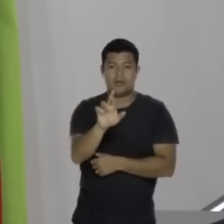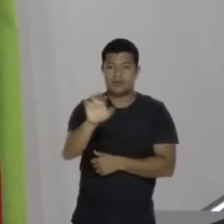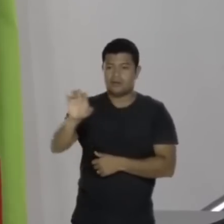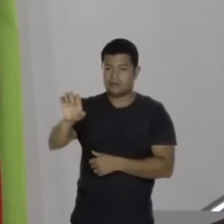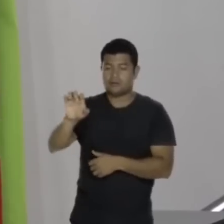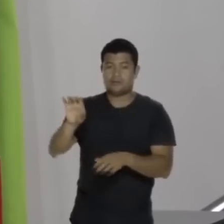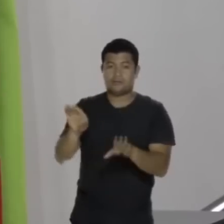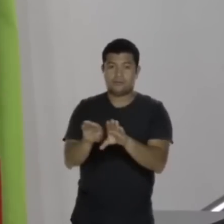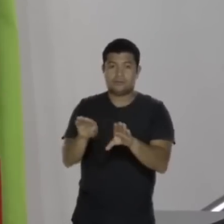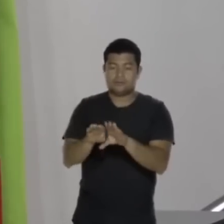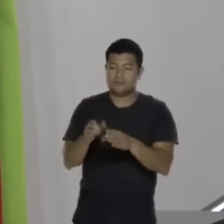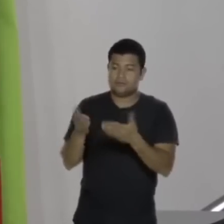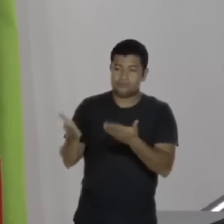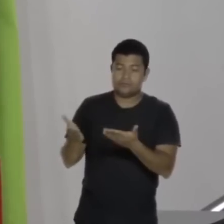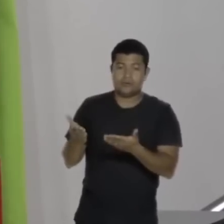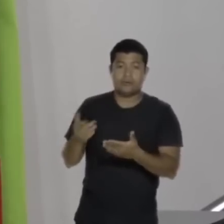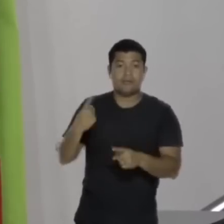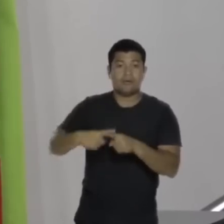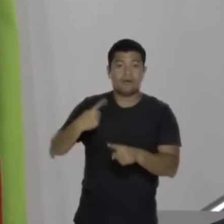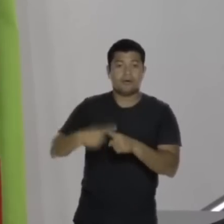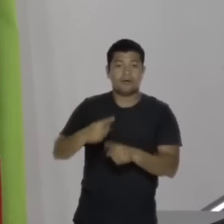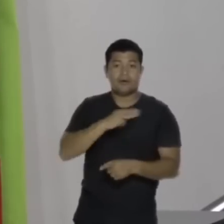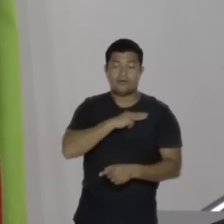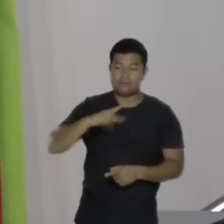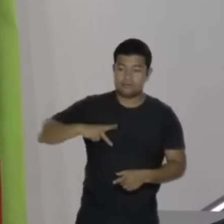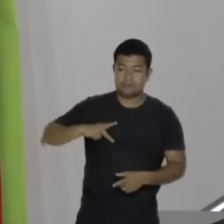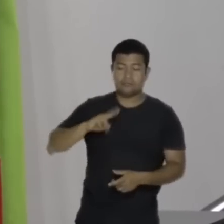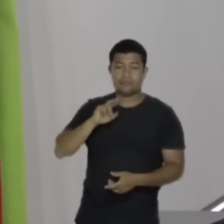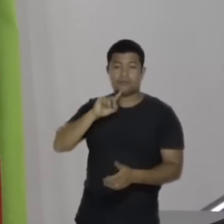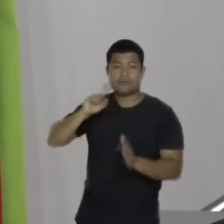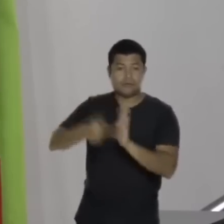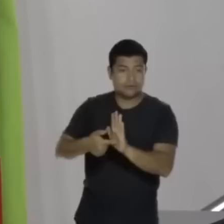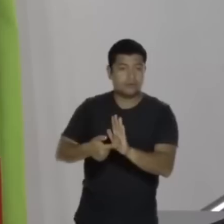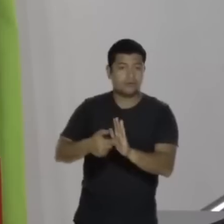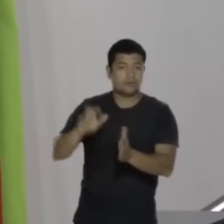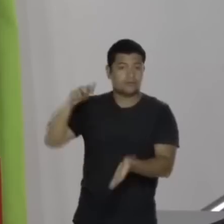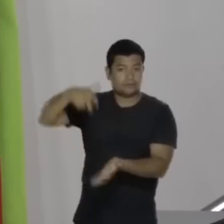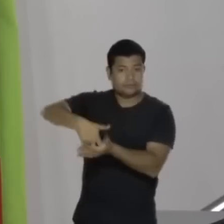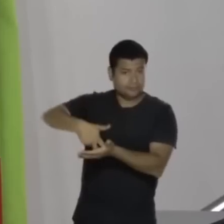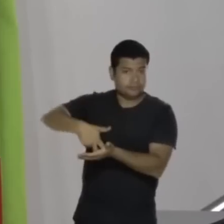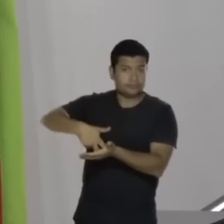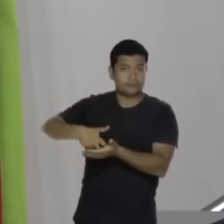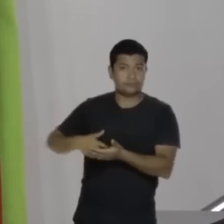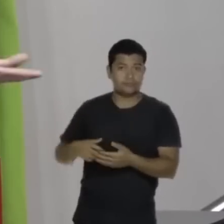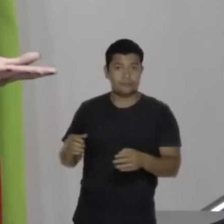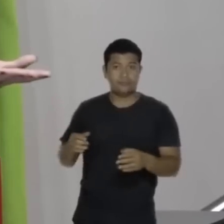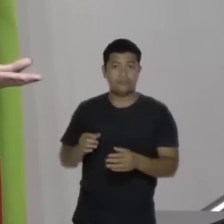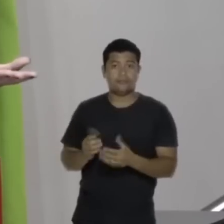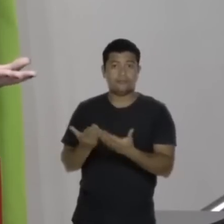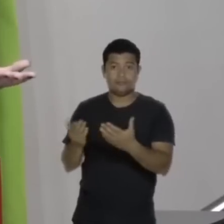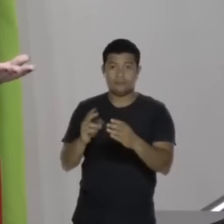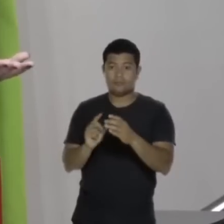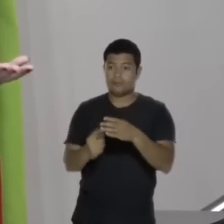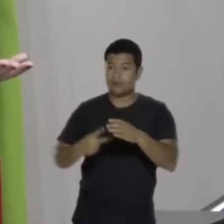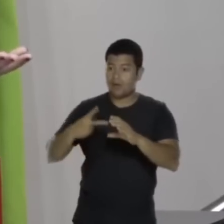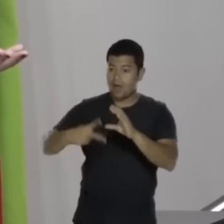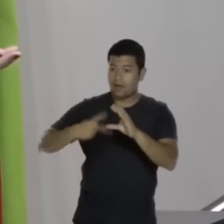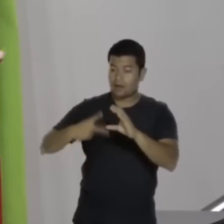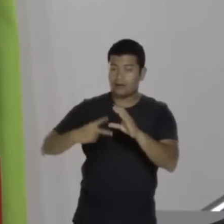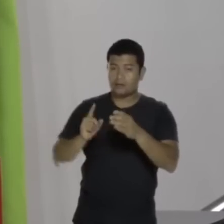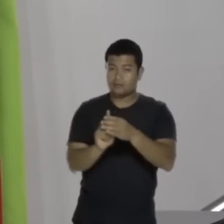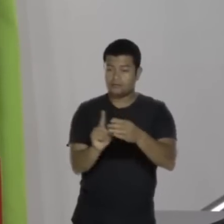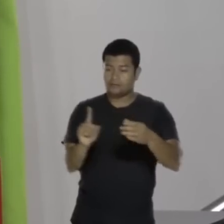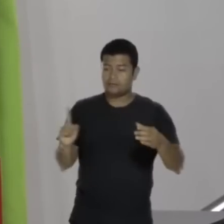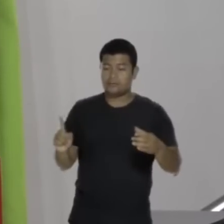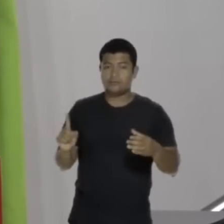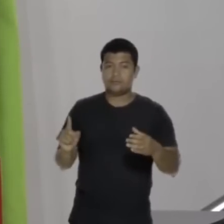Ministério Público a denunciou, porque o Tribunal de Justiça a condenou e a Câmara a afastou. Então, quando sobe alguém aqui para fazer